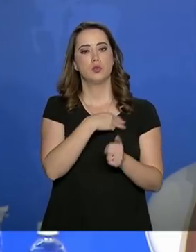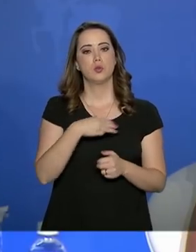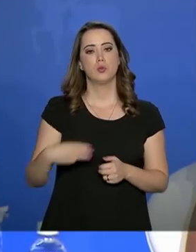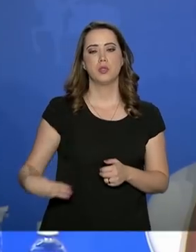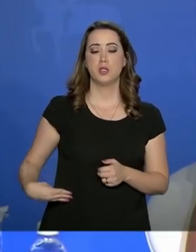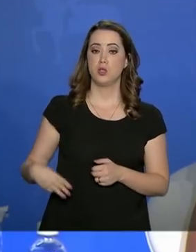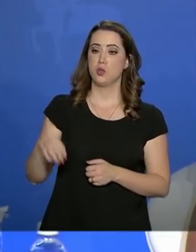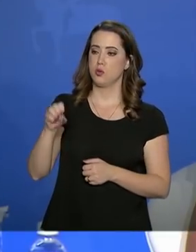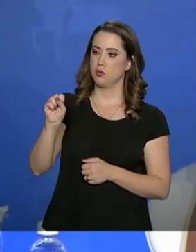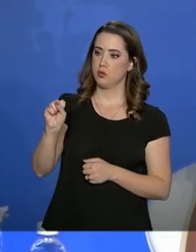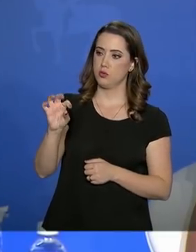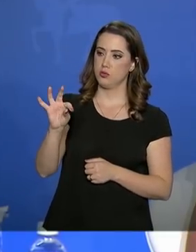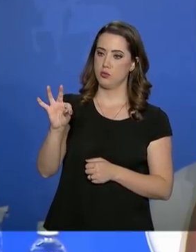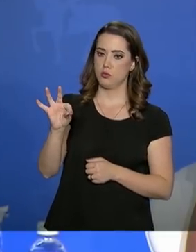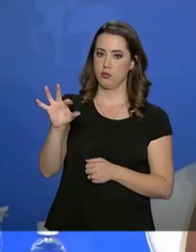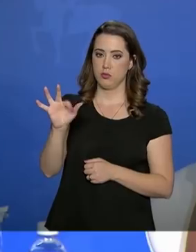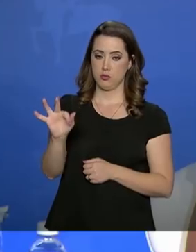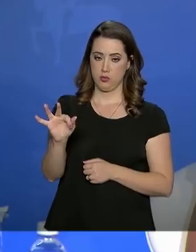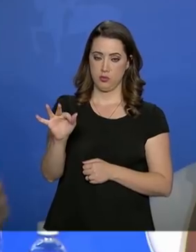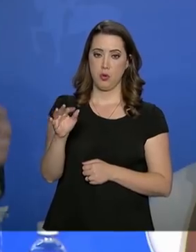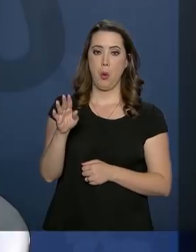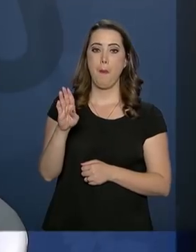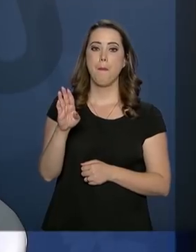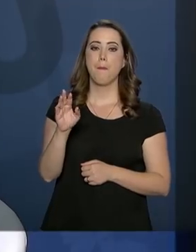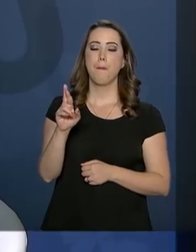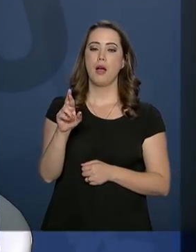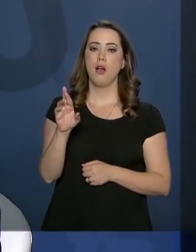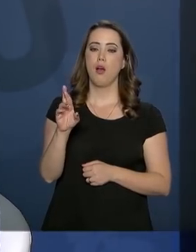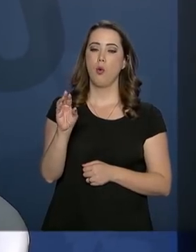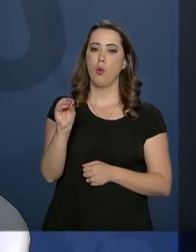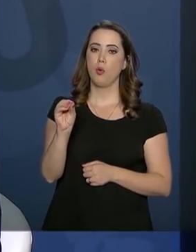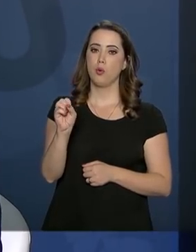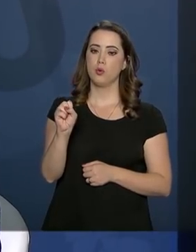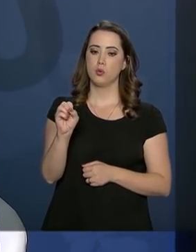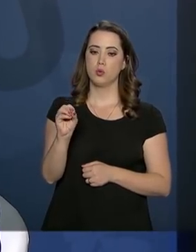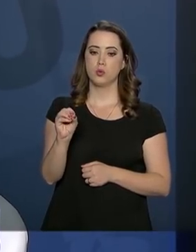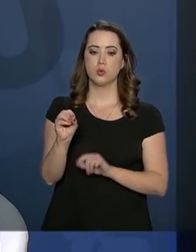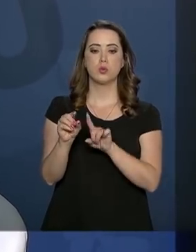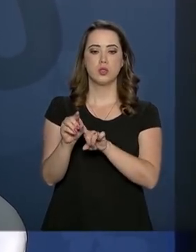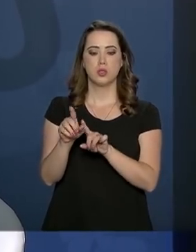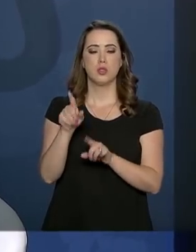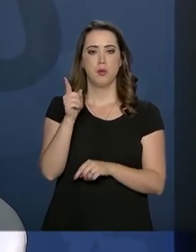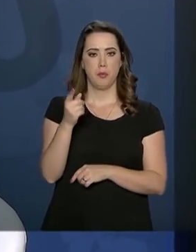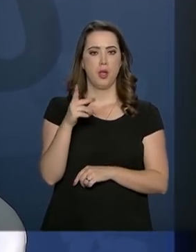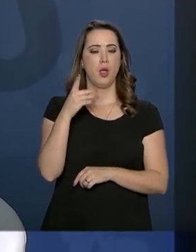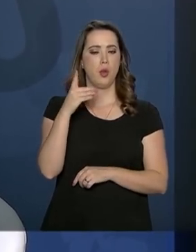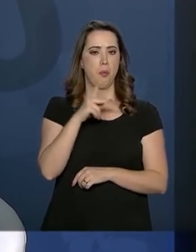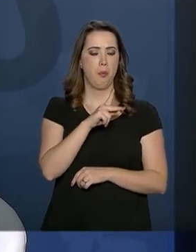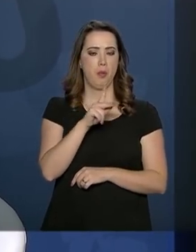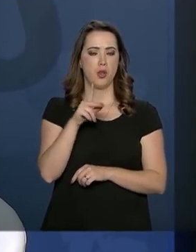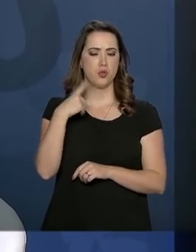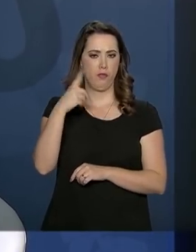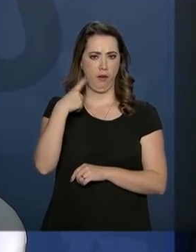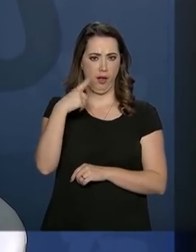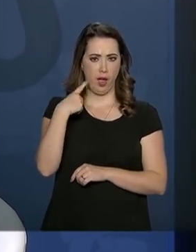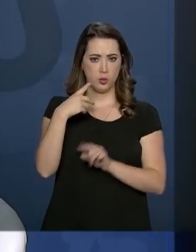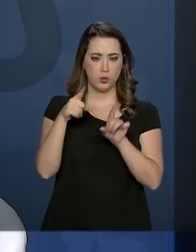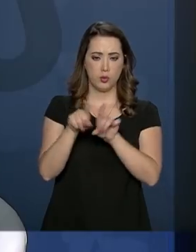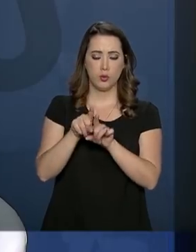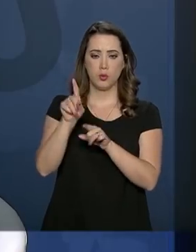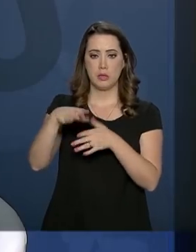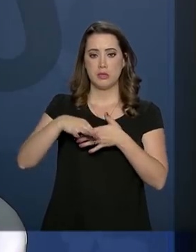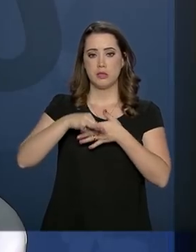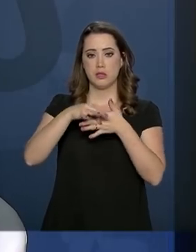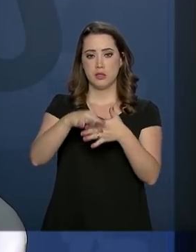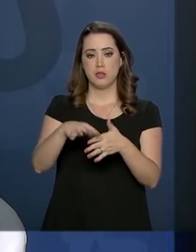Supremo Tribunal Federal José Roberto Barroso do Procurador do Ministério Público Federal e coordenador da Força Tarefa da operação